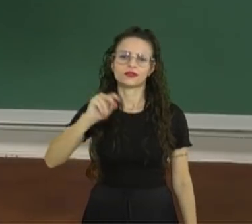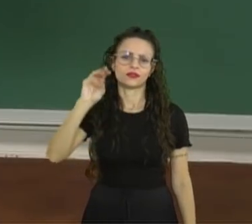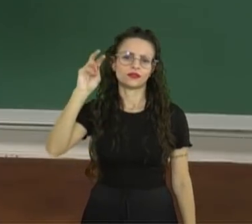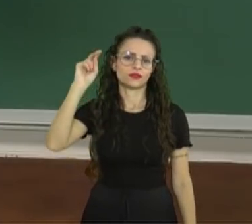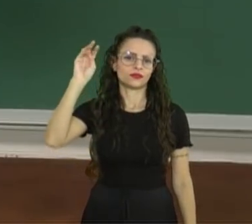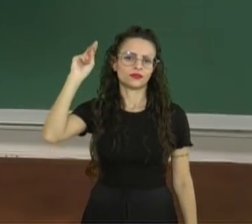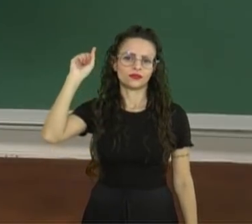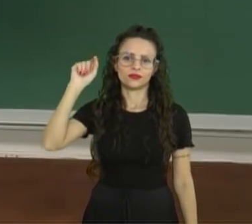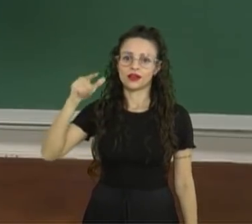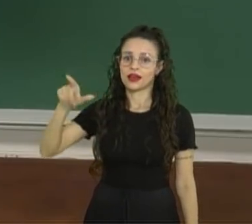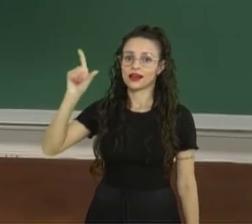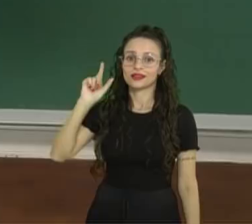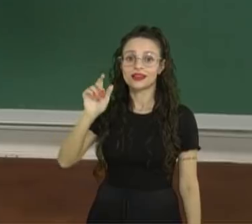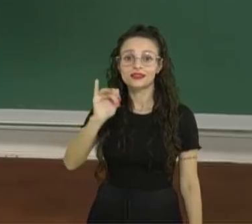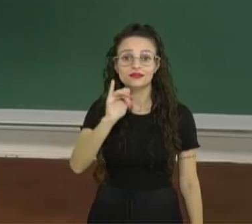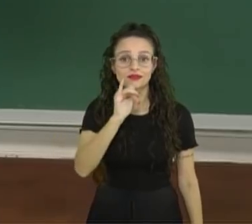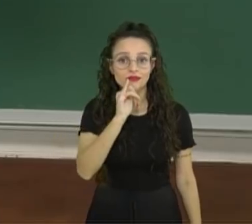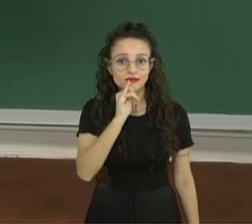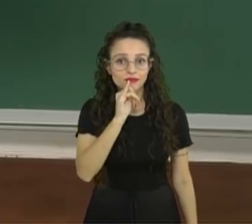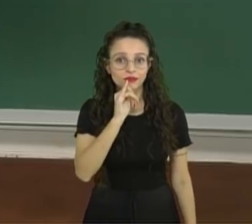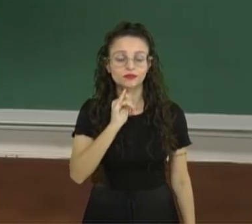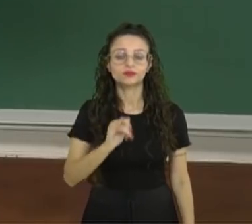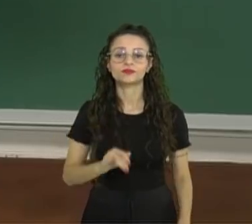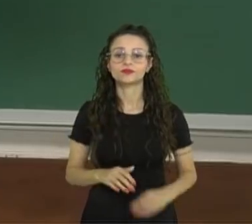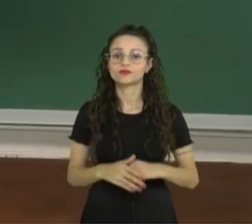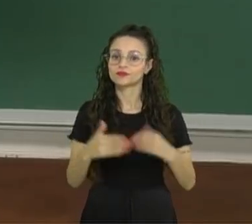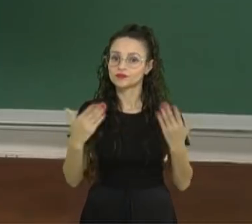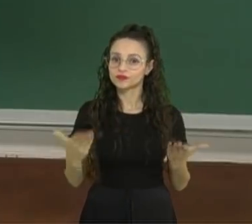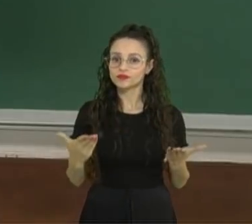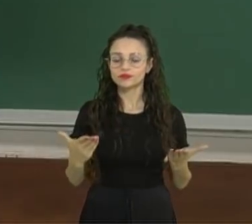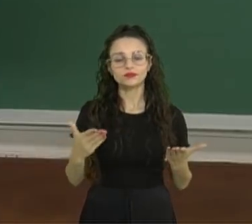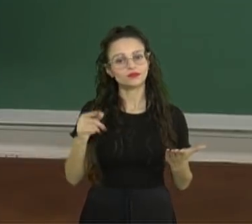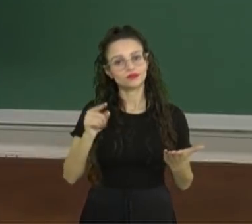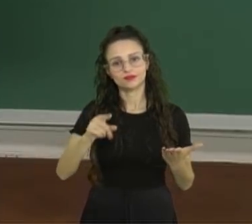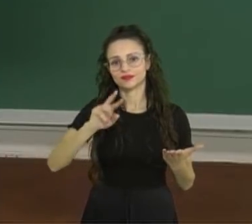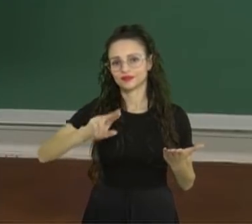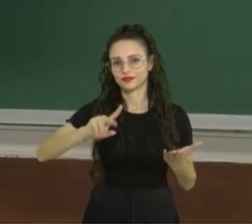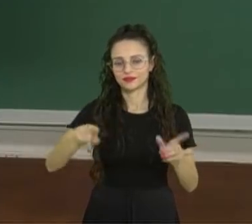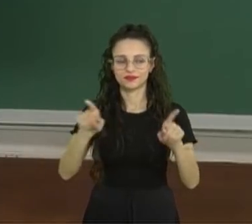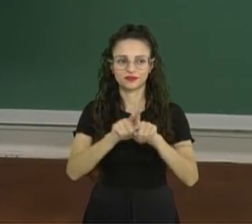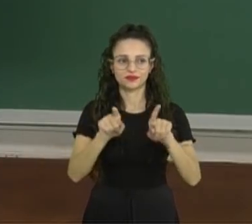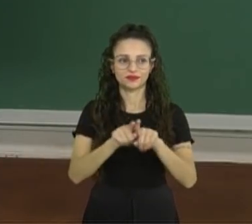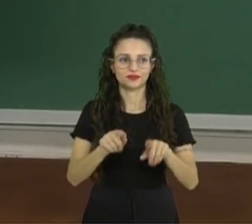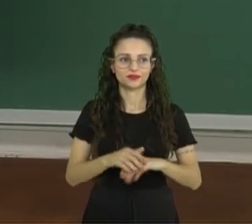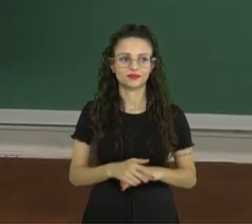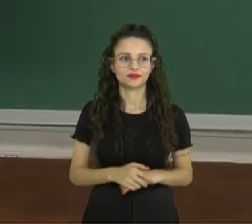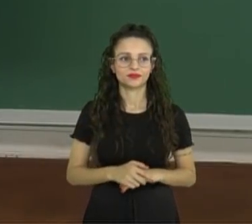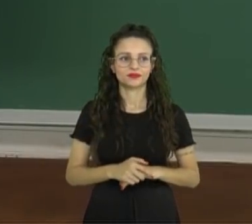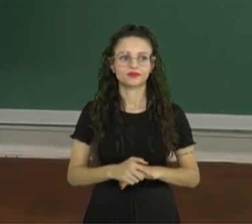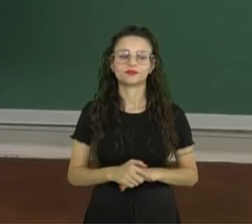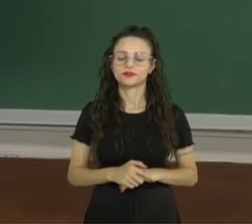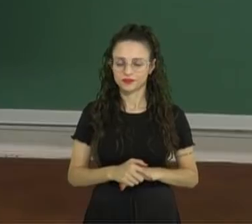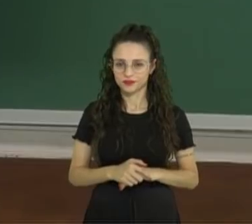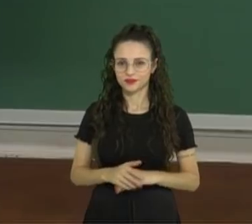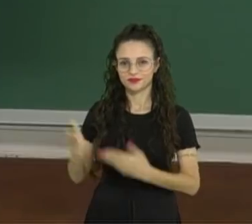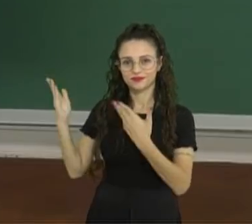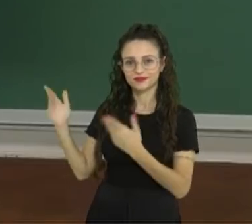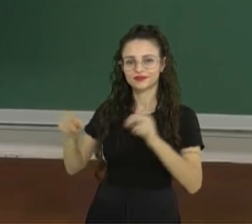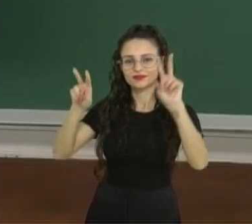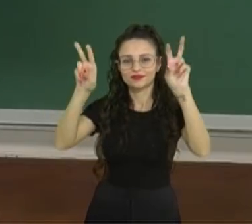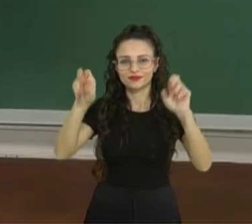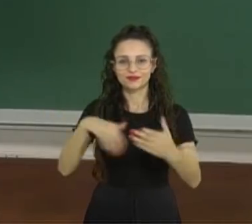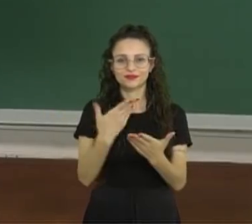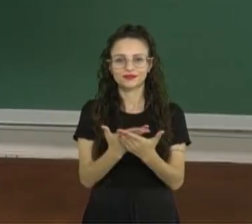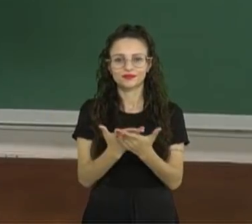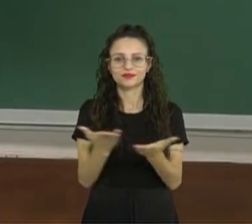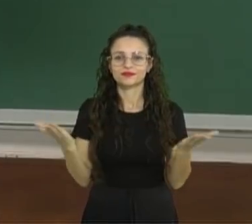antes das pirâmides, um exemplo, não é? Então não entraria aí também. Aldeia, cidade, agricultura, as primeiras cidades da história, o